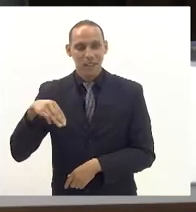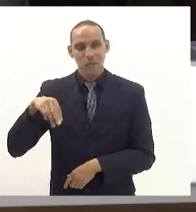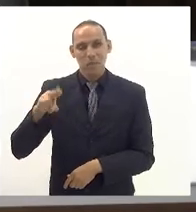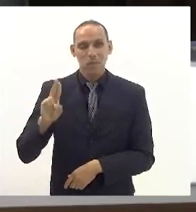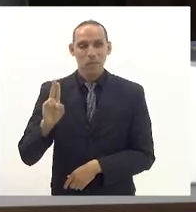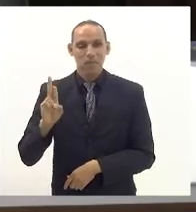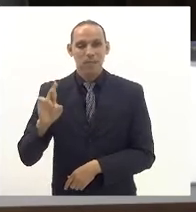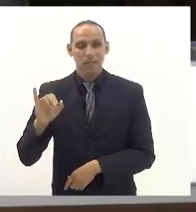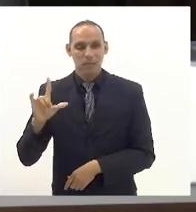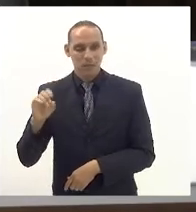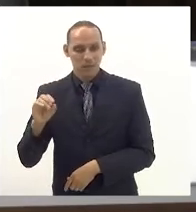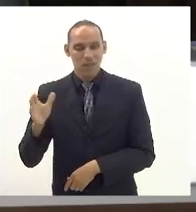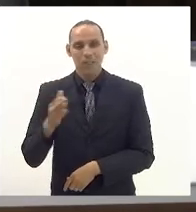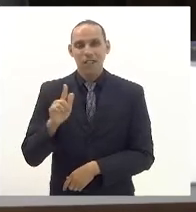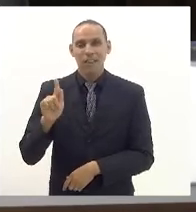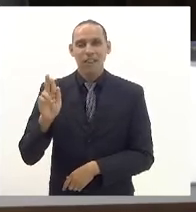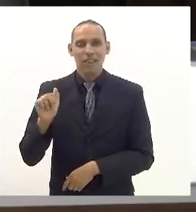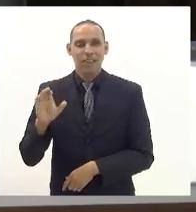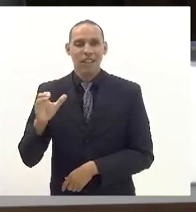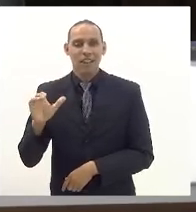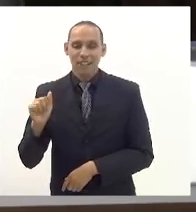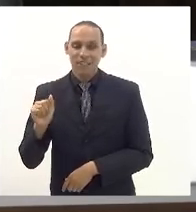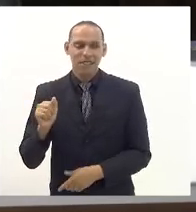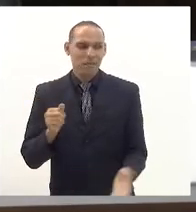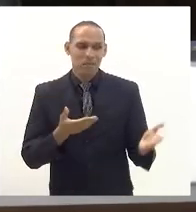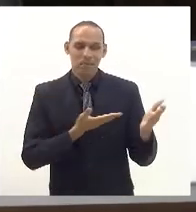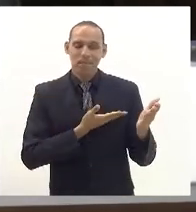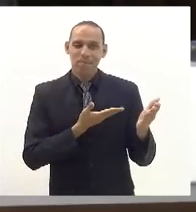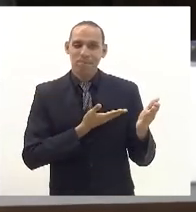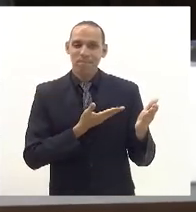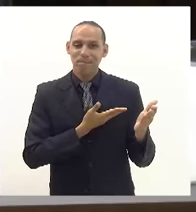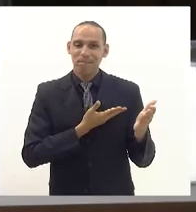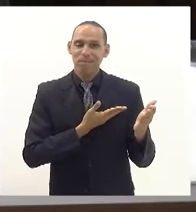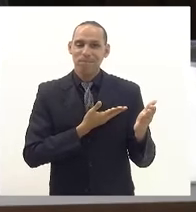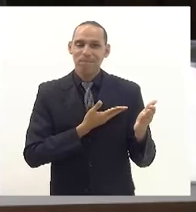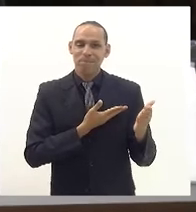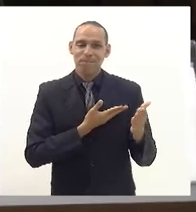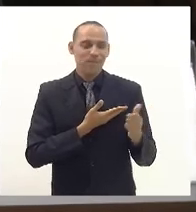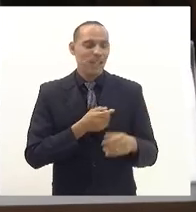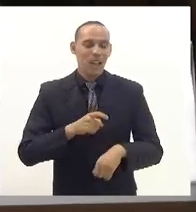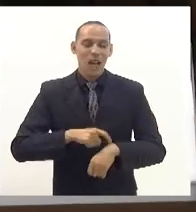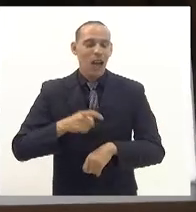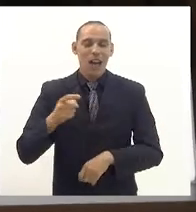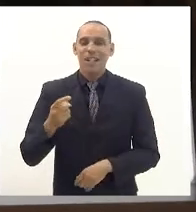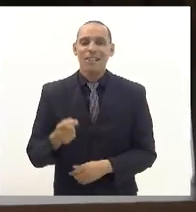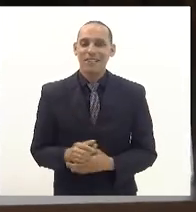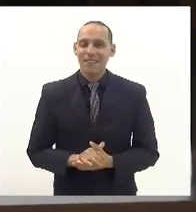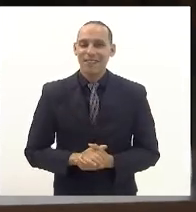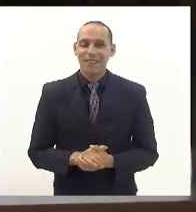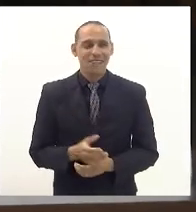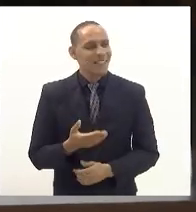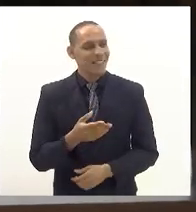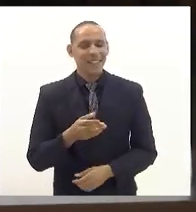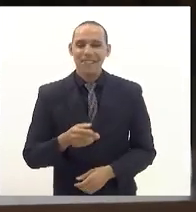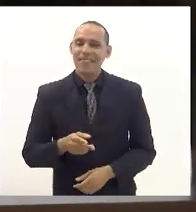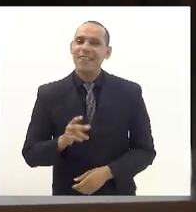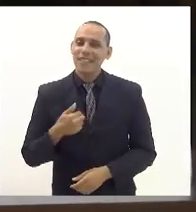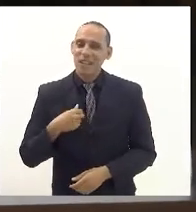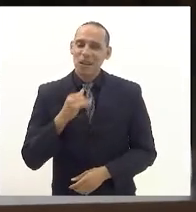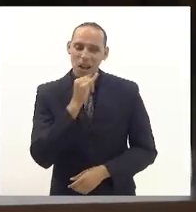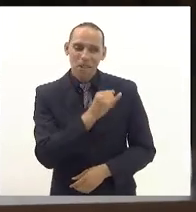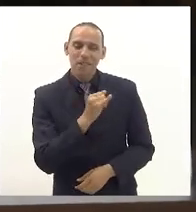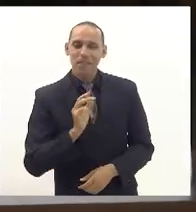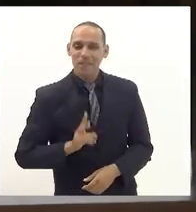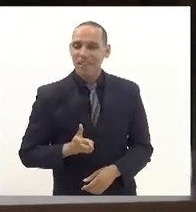Alexandre que é um colega um amigo da primeira hora sempre disse isso a ele